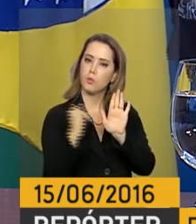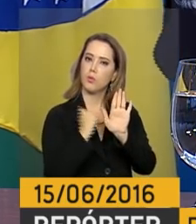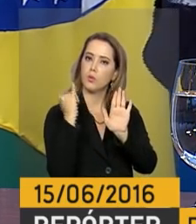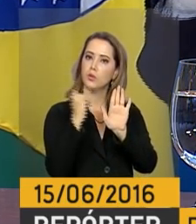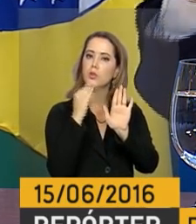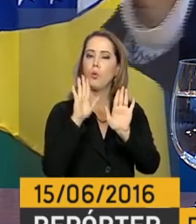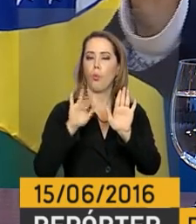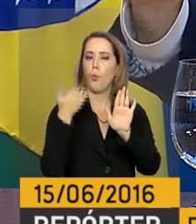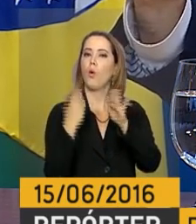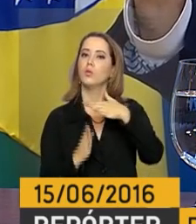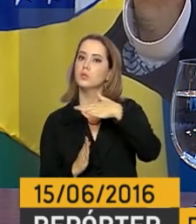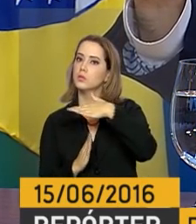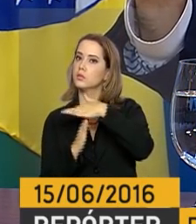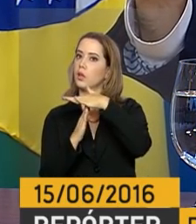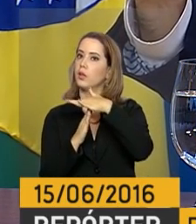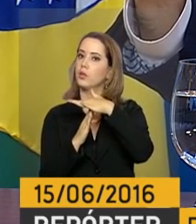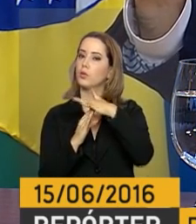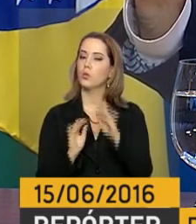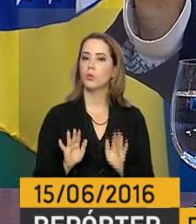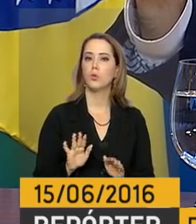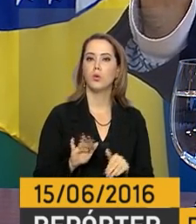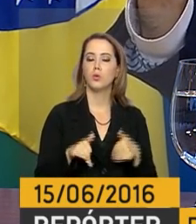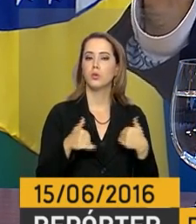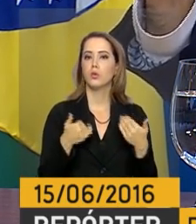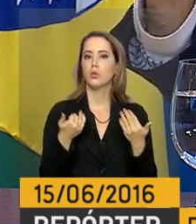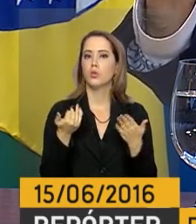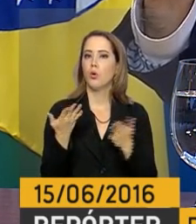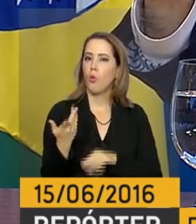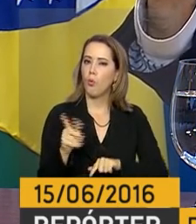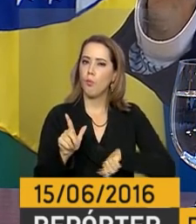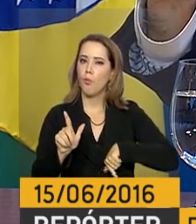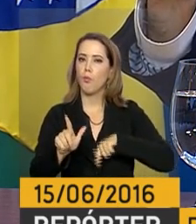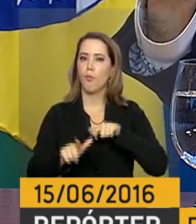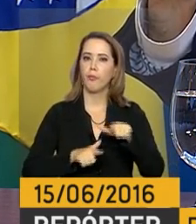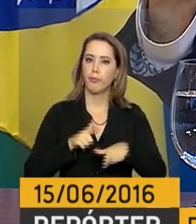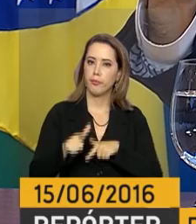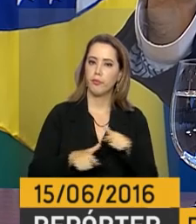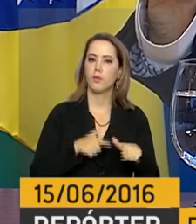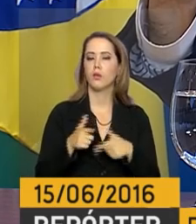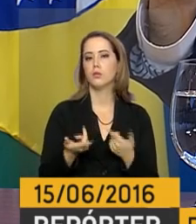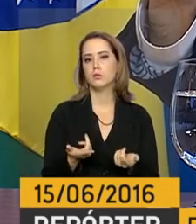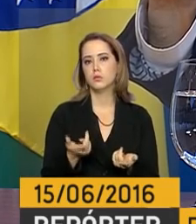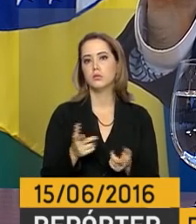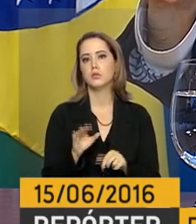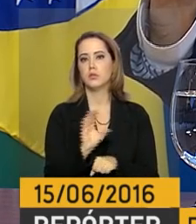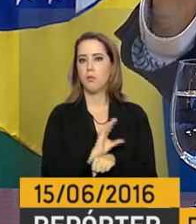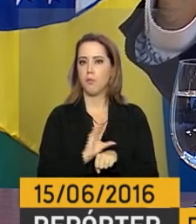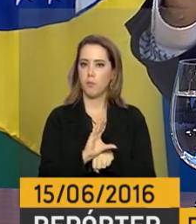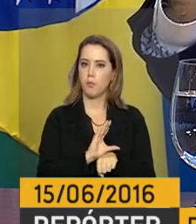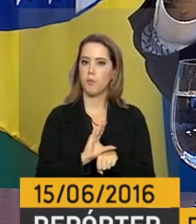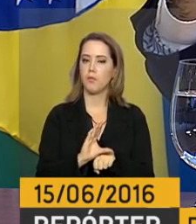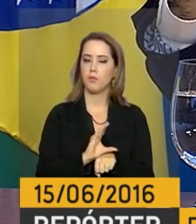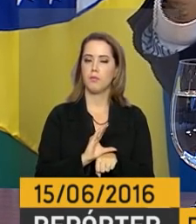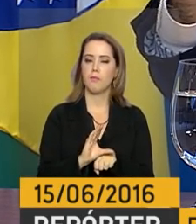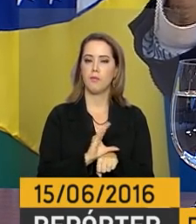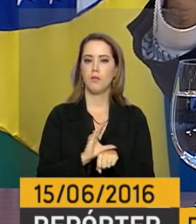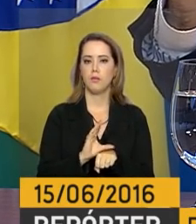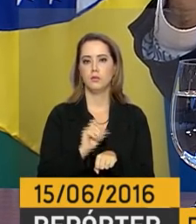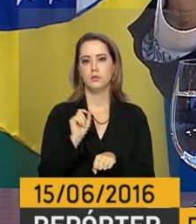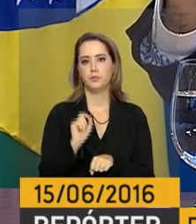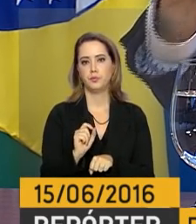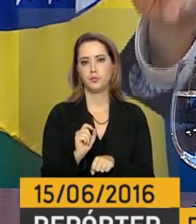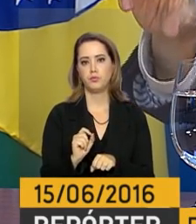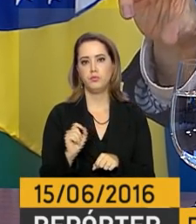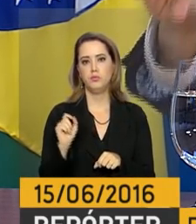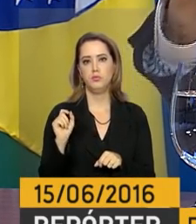estabelecer o teto, estabelecer como funcionarão os os itens de grande relevância na Constituição, ah, que são